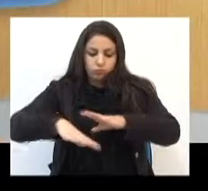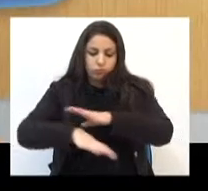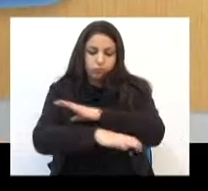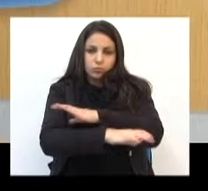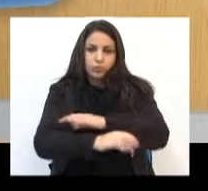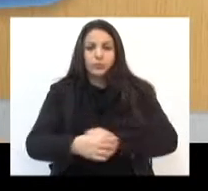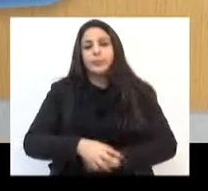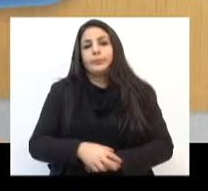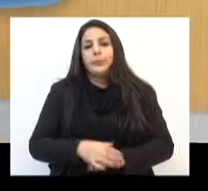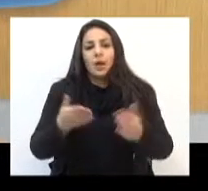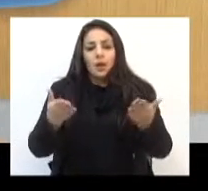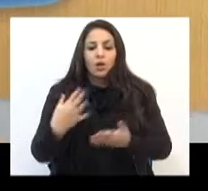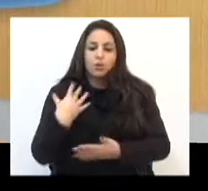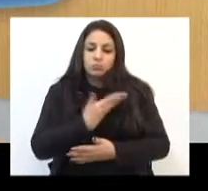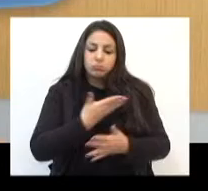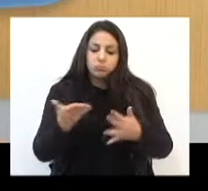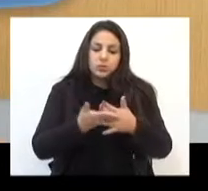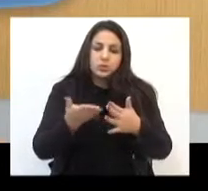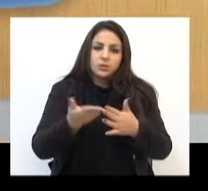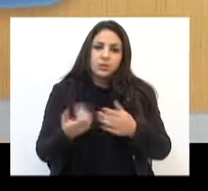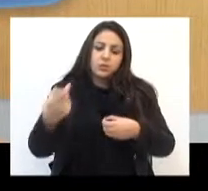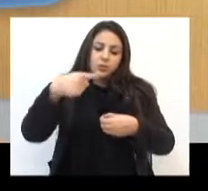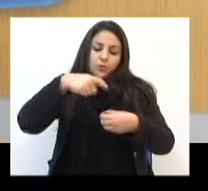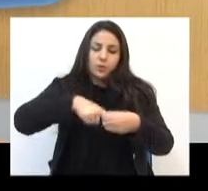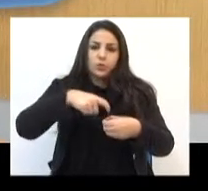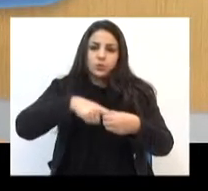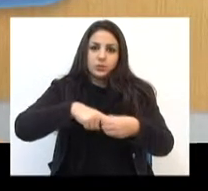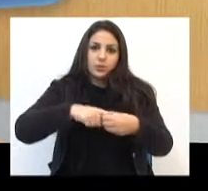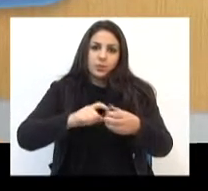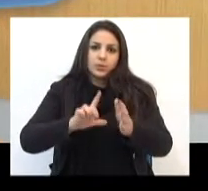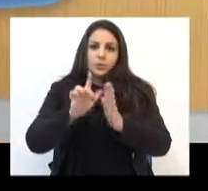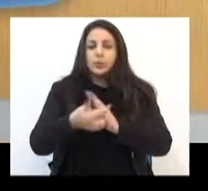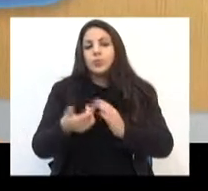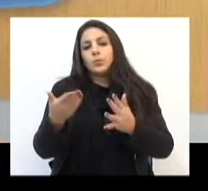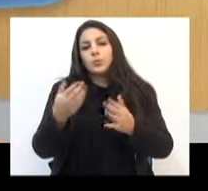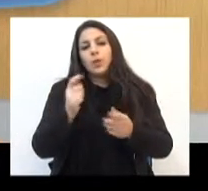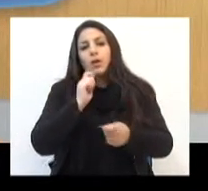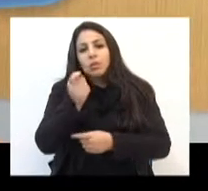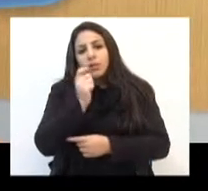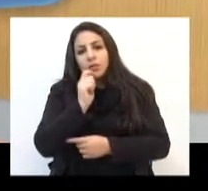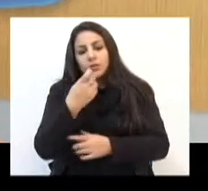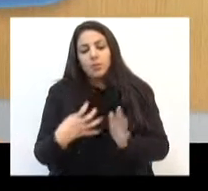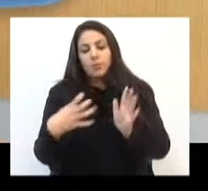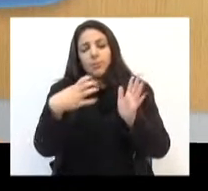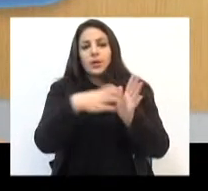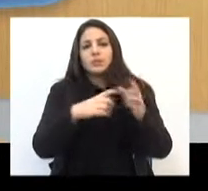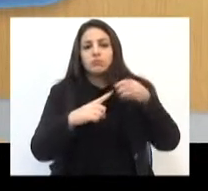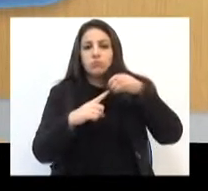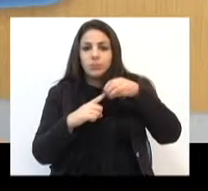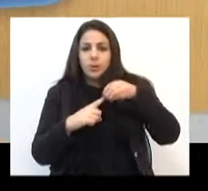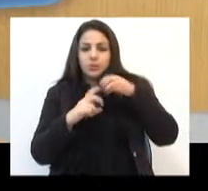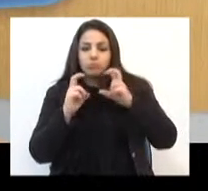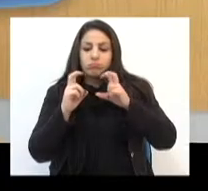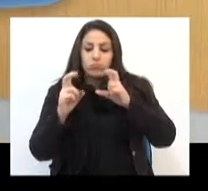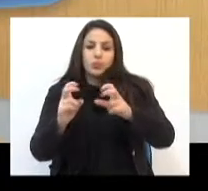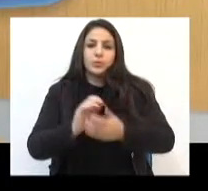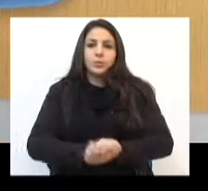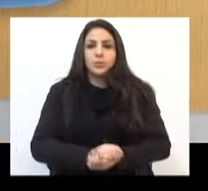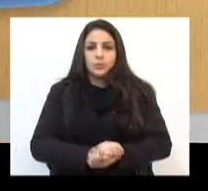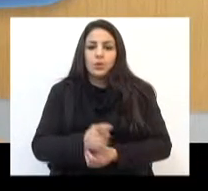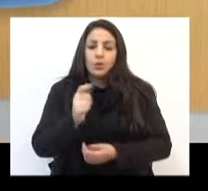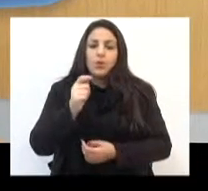tecnologia. Já foi investido um valor de quase R$6 mil para a manutenção, que será realizada agora dia 13 de agosto, bem como